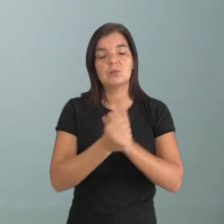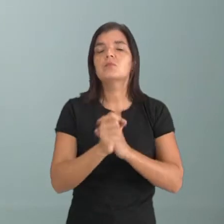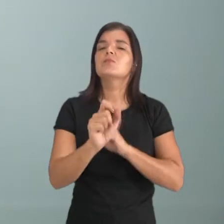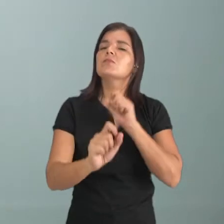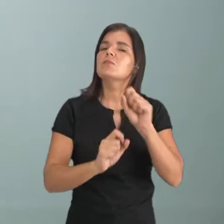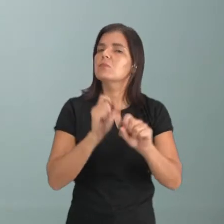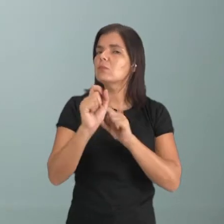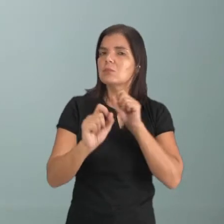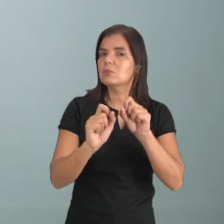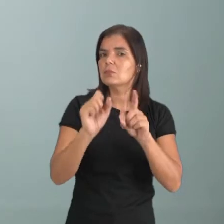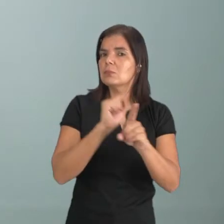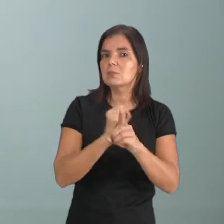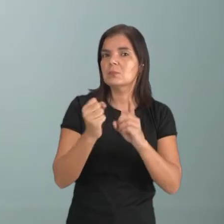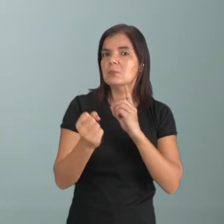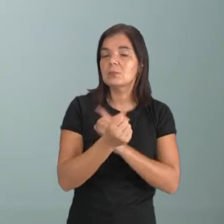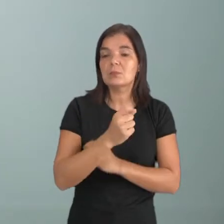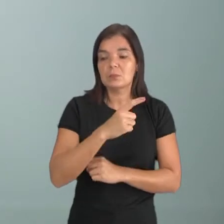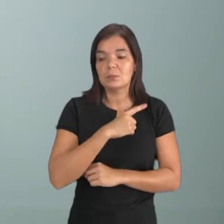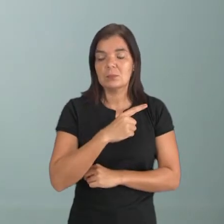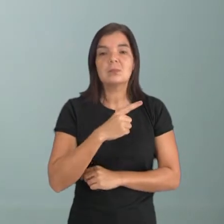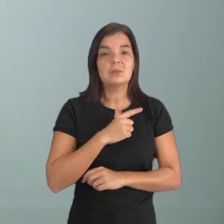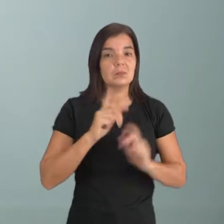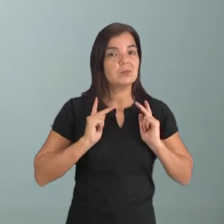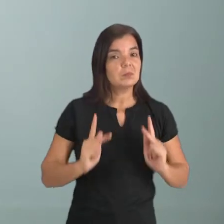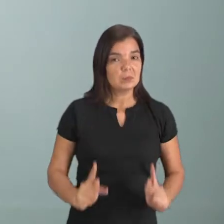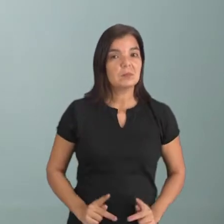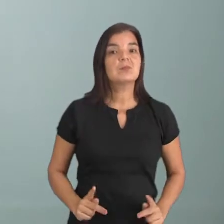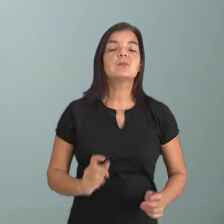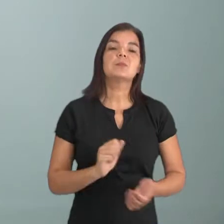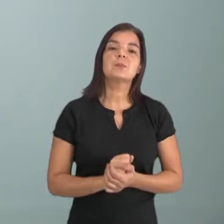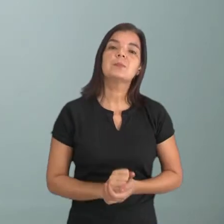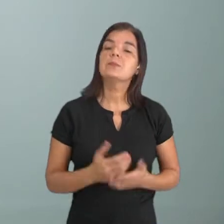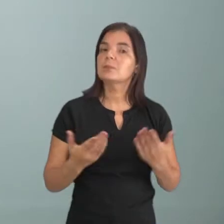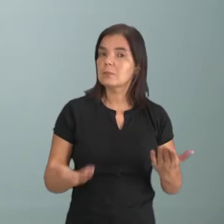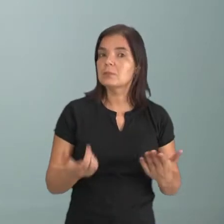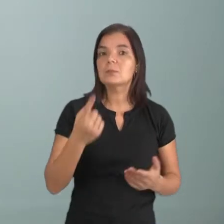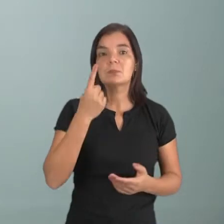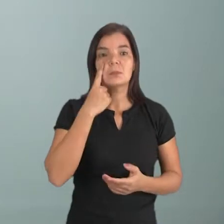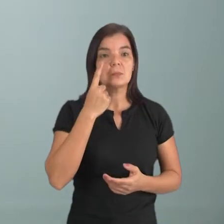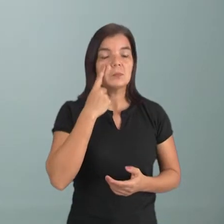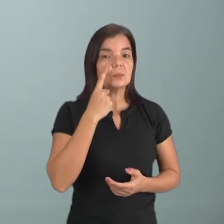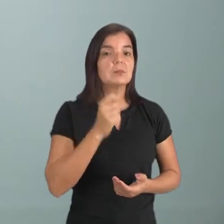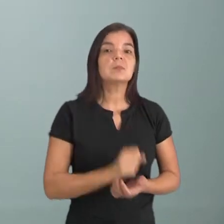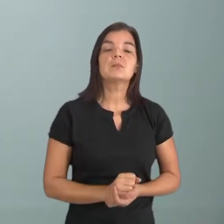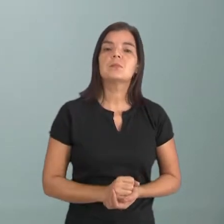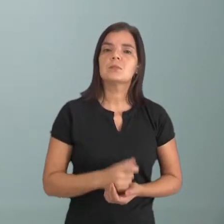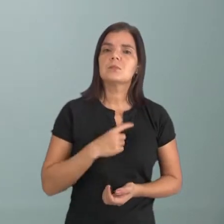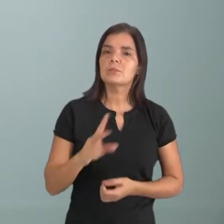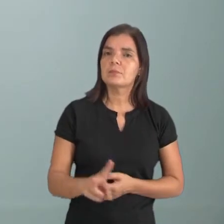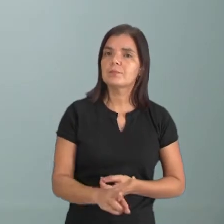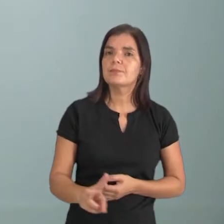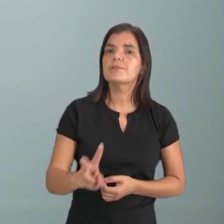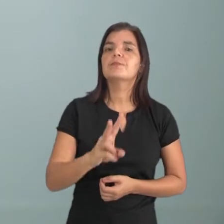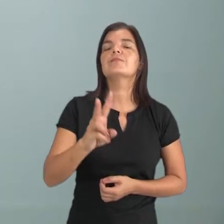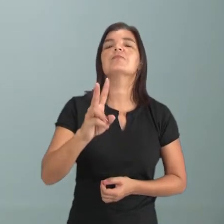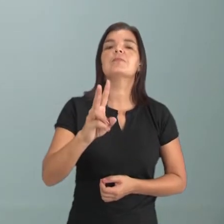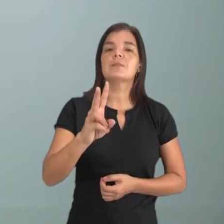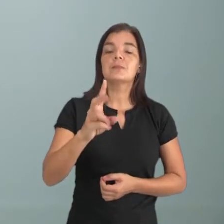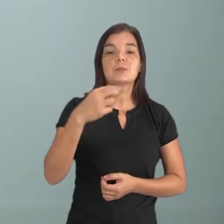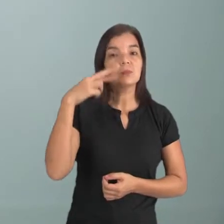que levou aquela sociedade a ter aquele comportamento, né? Então, eles vão valorizar, eles